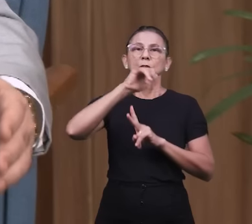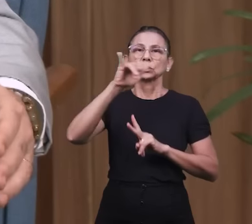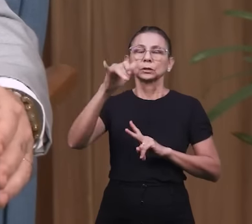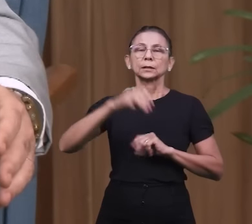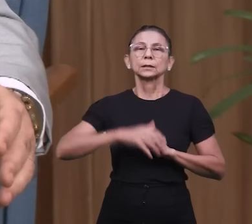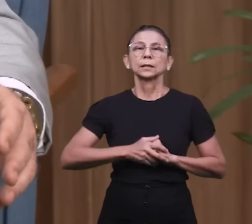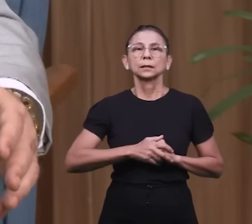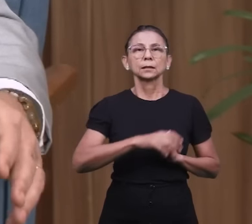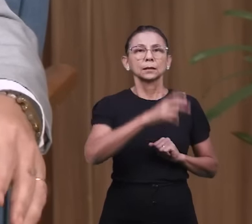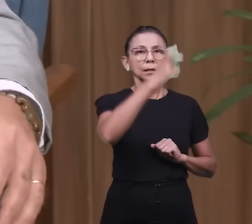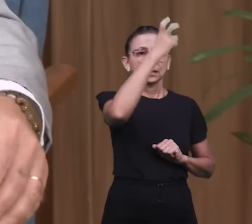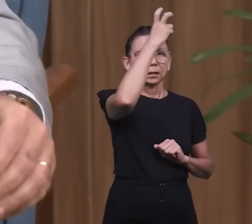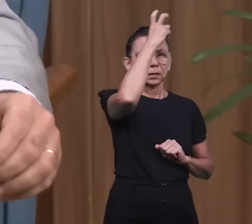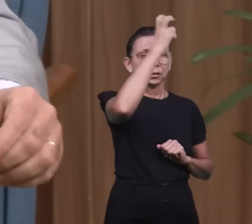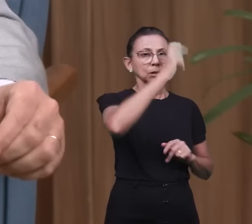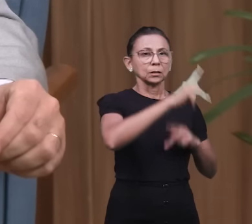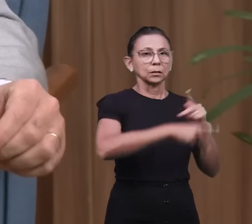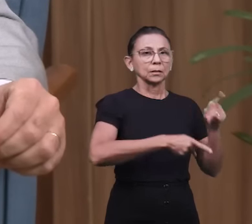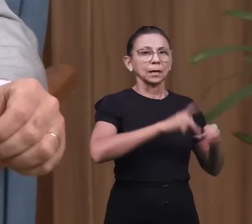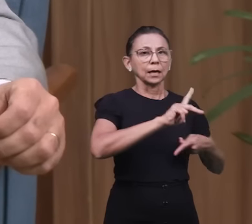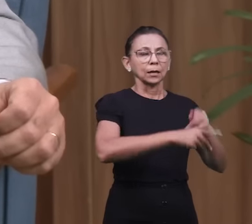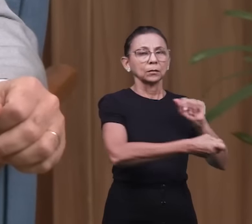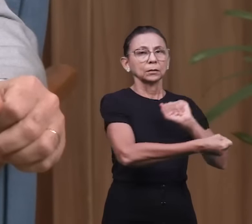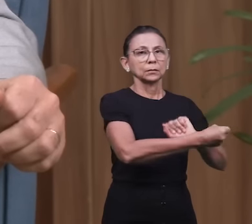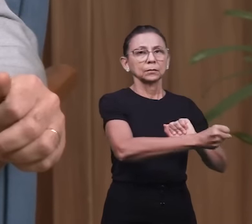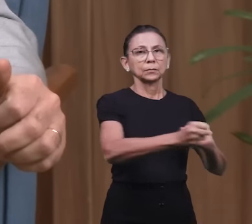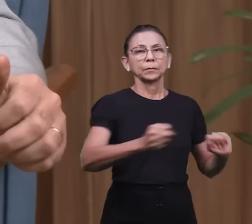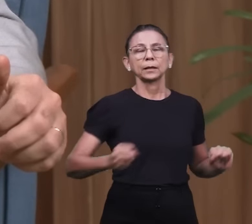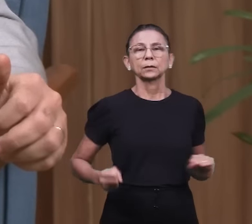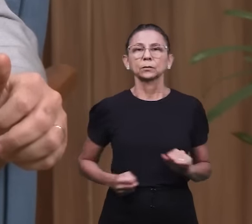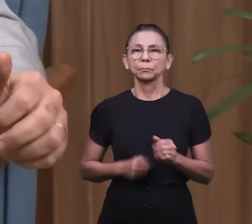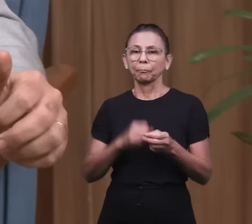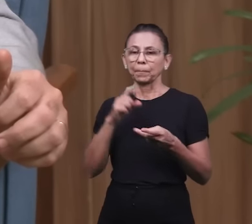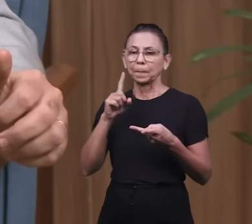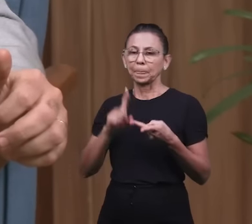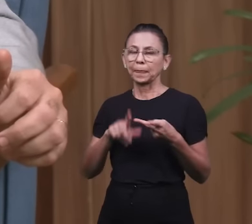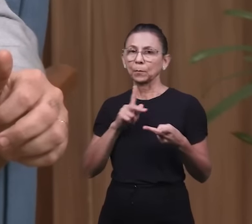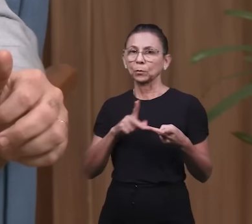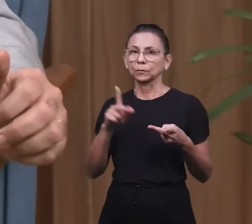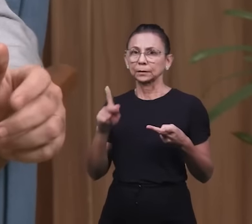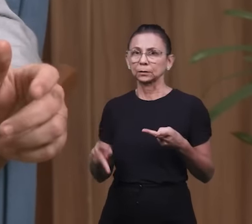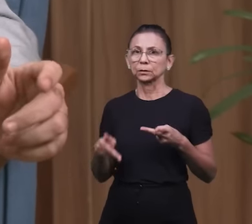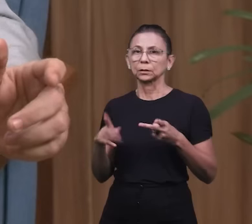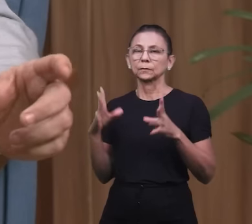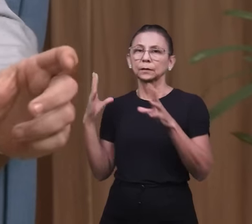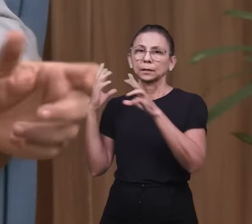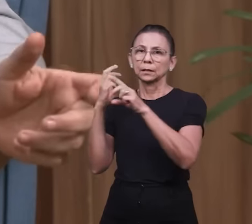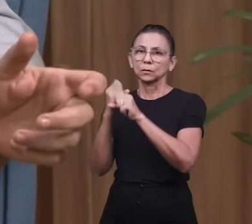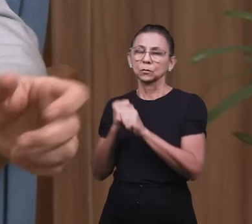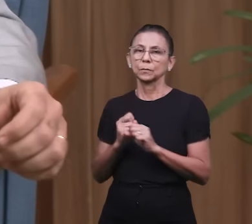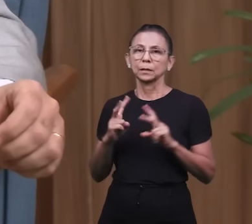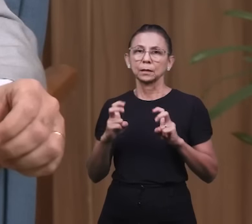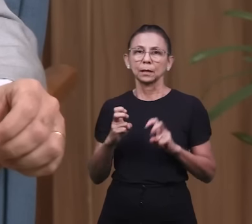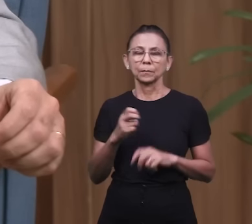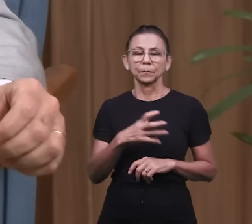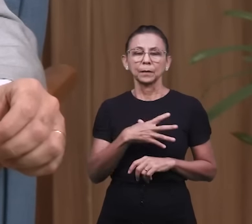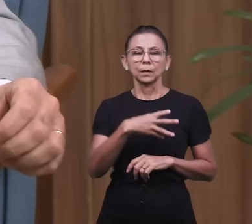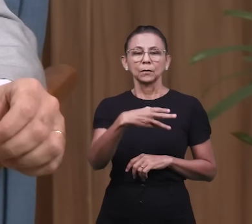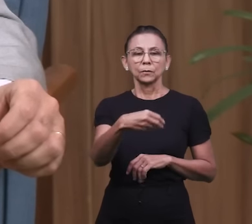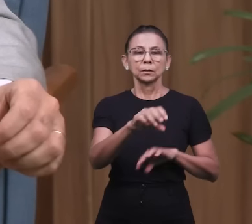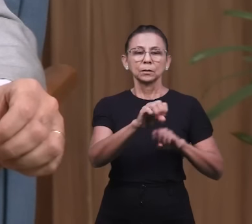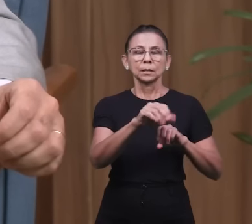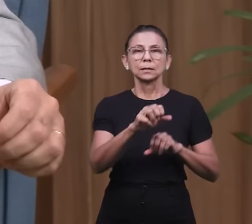para a terra prometida logo após no quadro organização e método a Doutora Fernanda becally apresentará a conclusão do tema